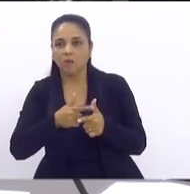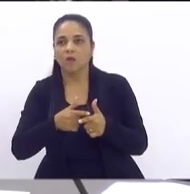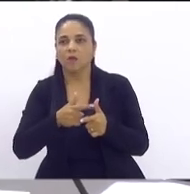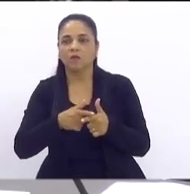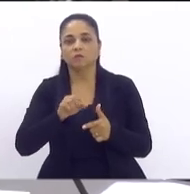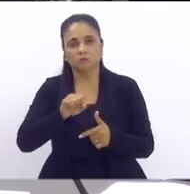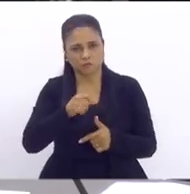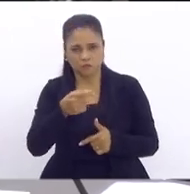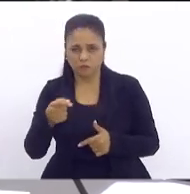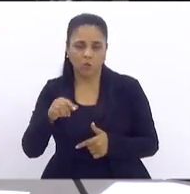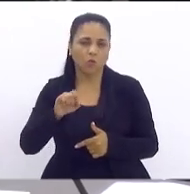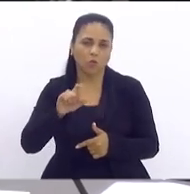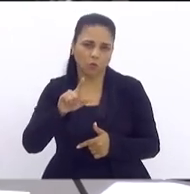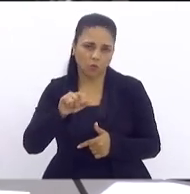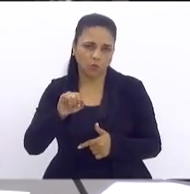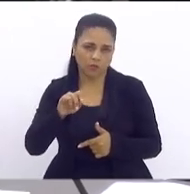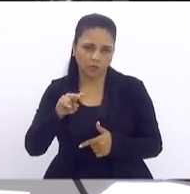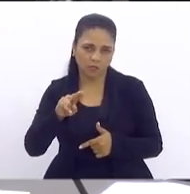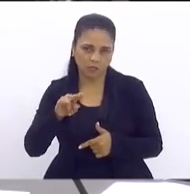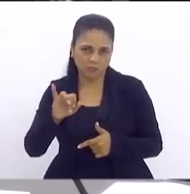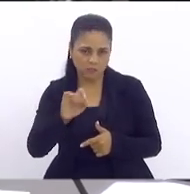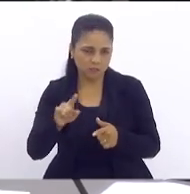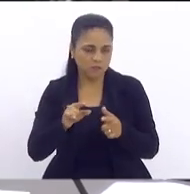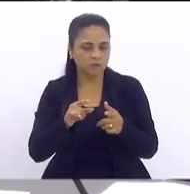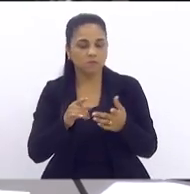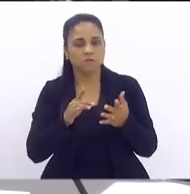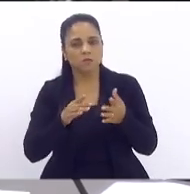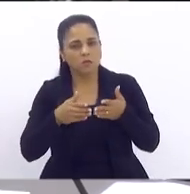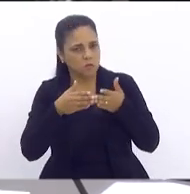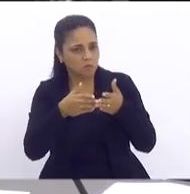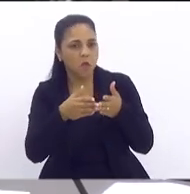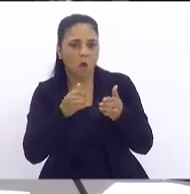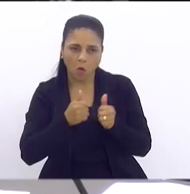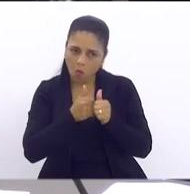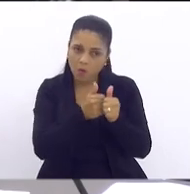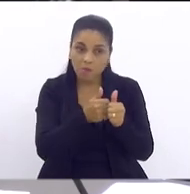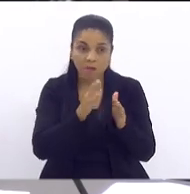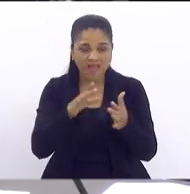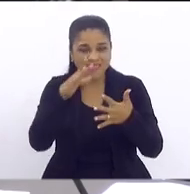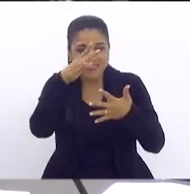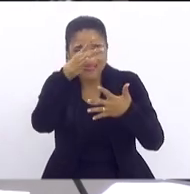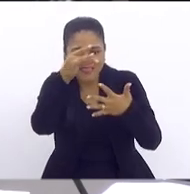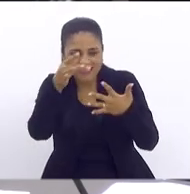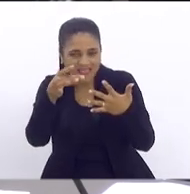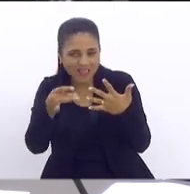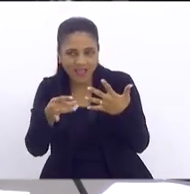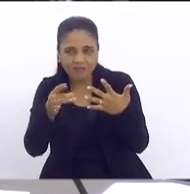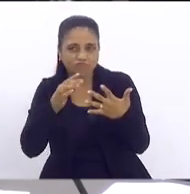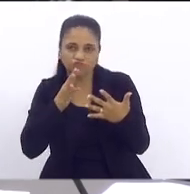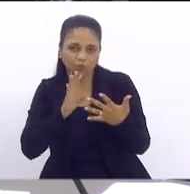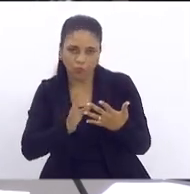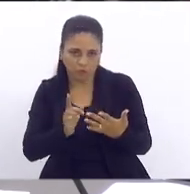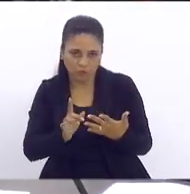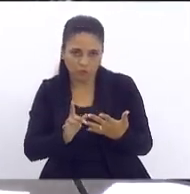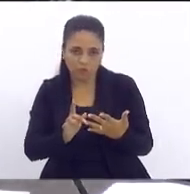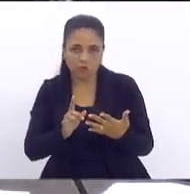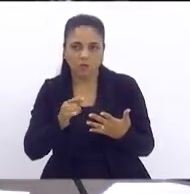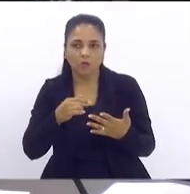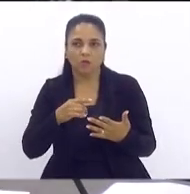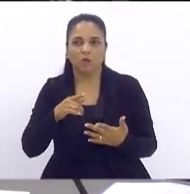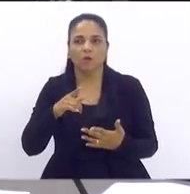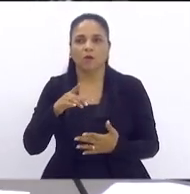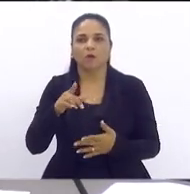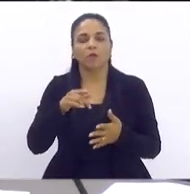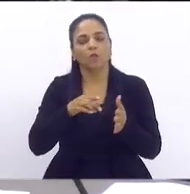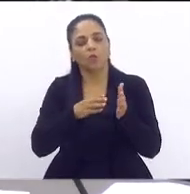São Luís, mas não nos detalhes de para mim, até o True Conrad, ele primeiro passou